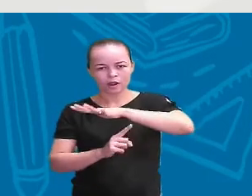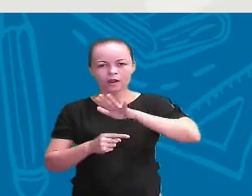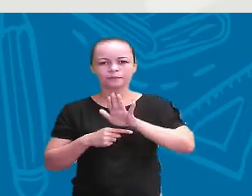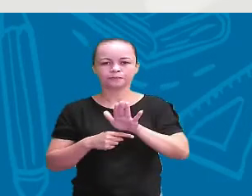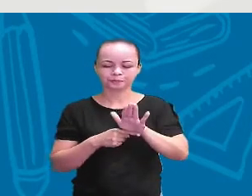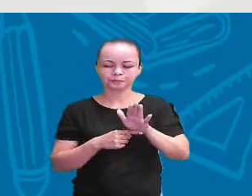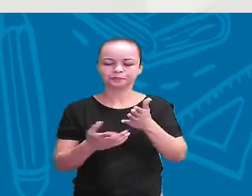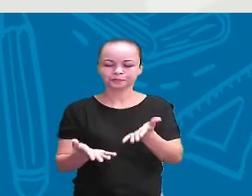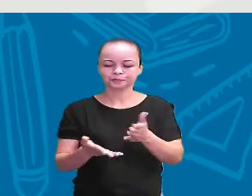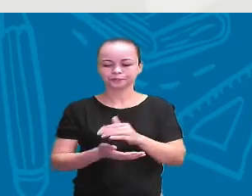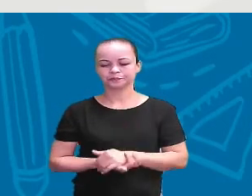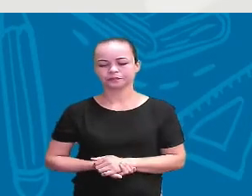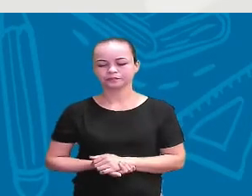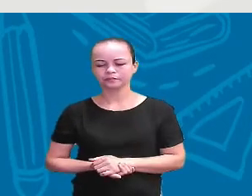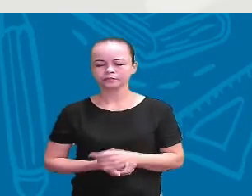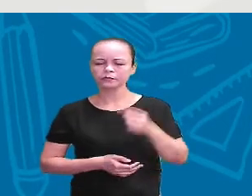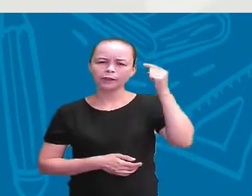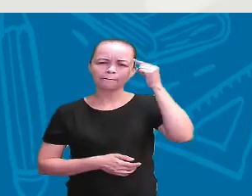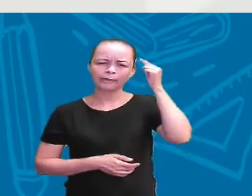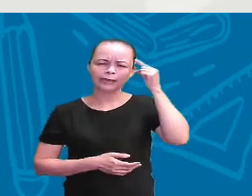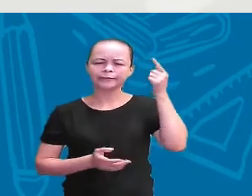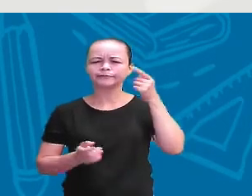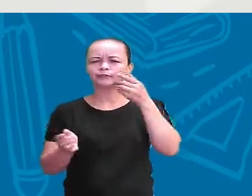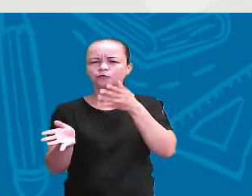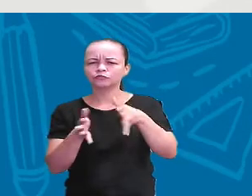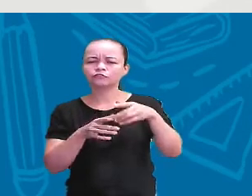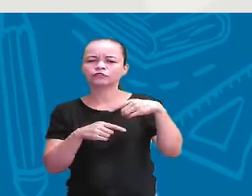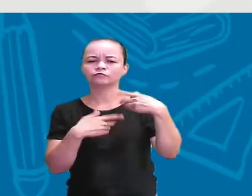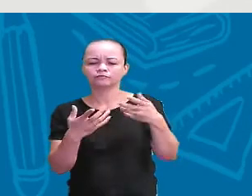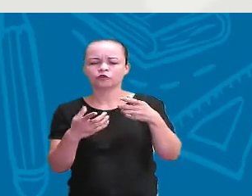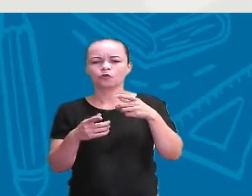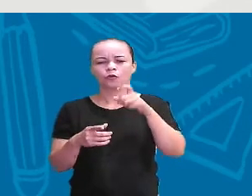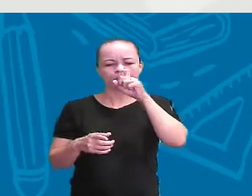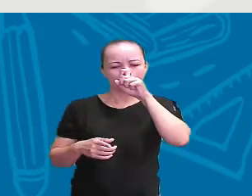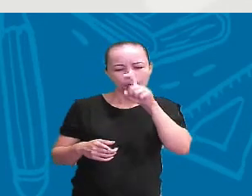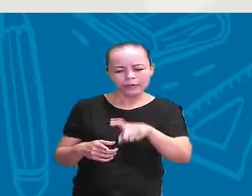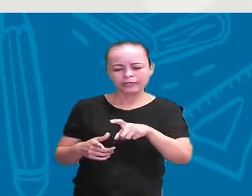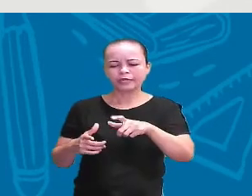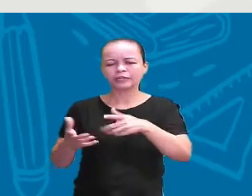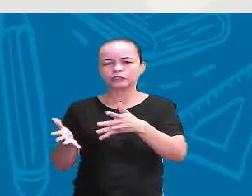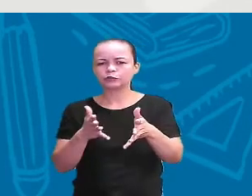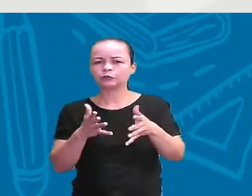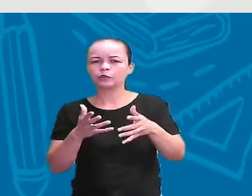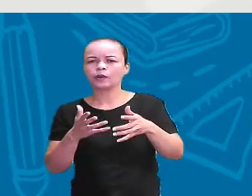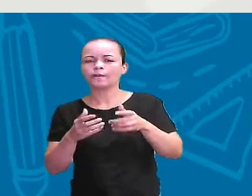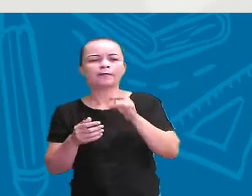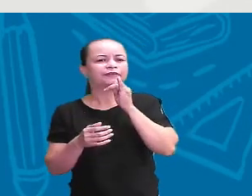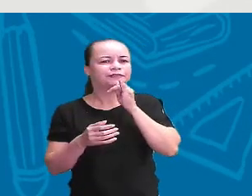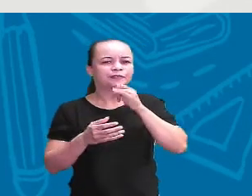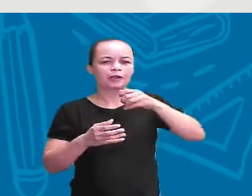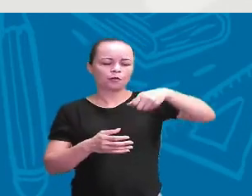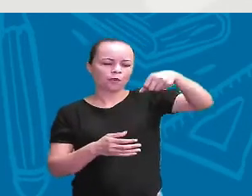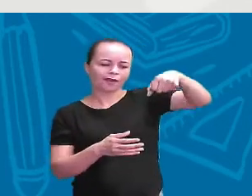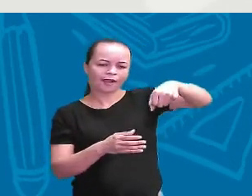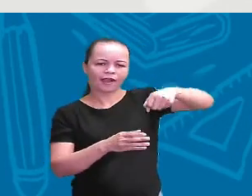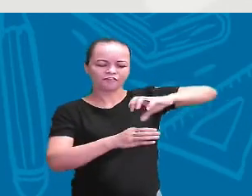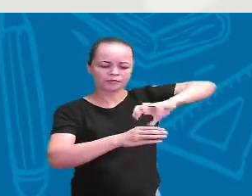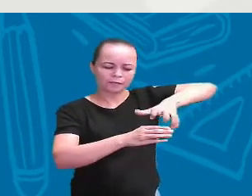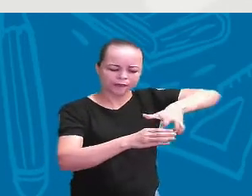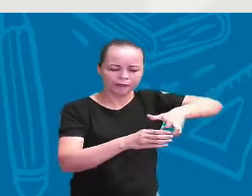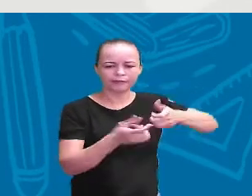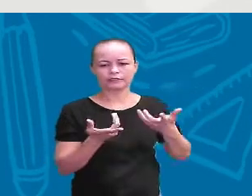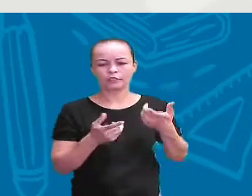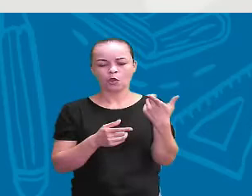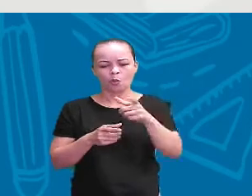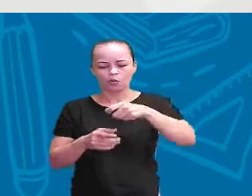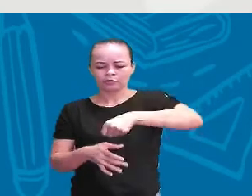aí, quando você for colocar as coisas aí pro lado de fora do lixo, bota uma sacolinha só de garrafa PET que você utiliza,